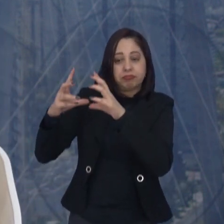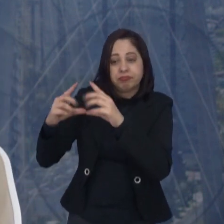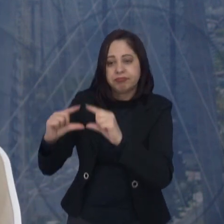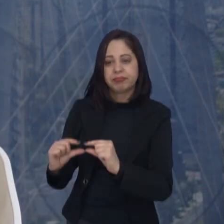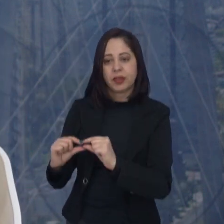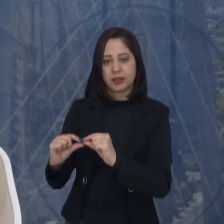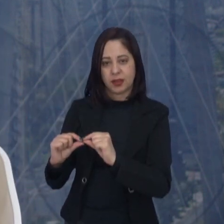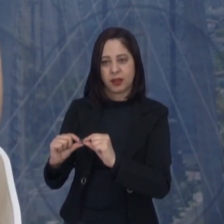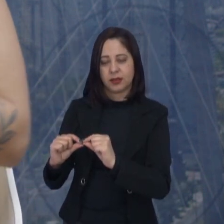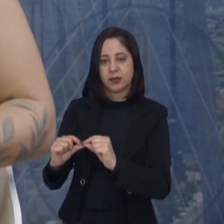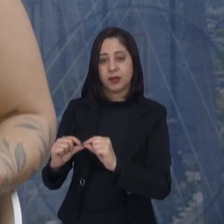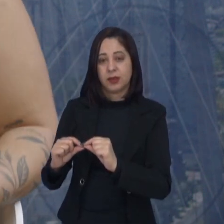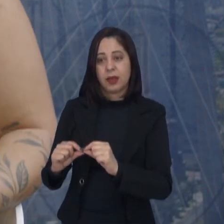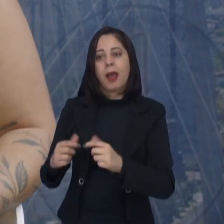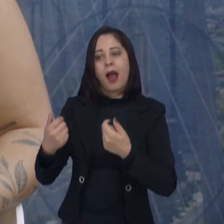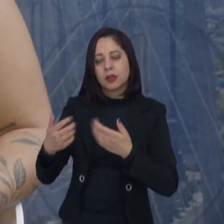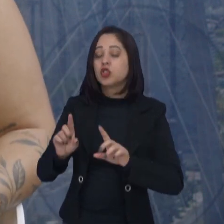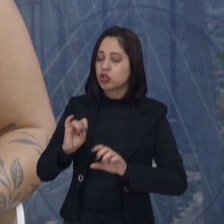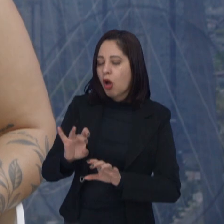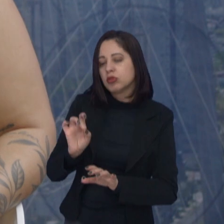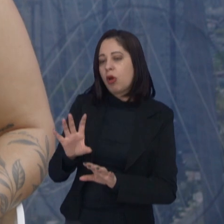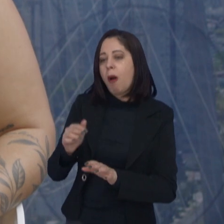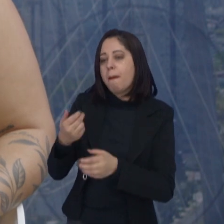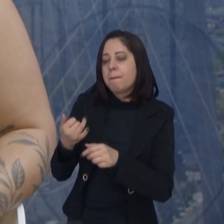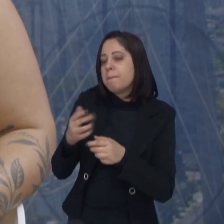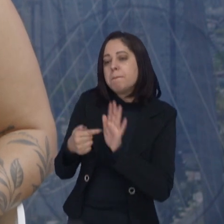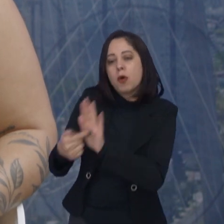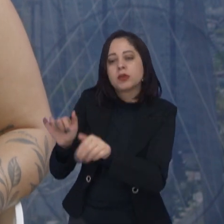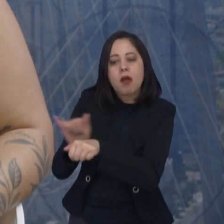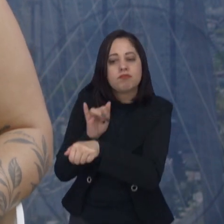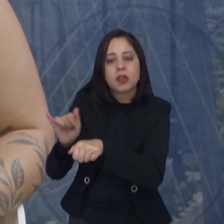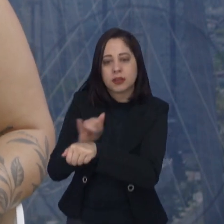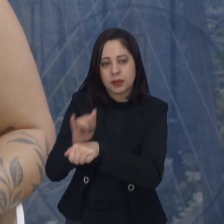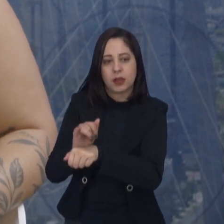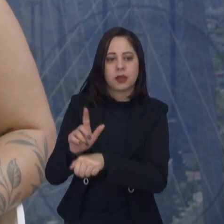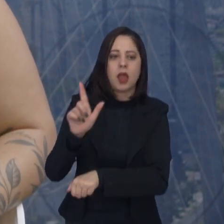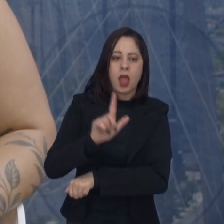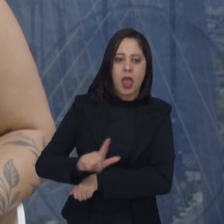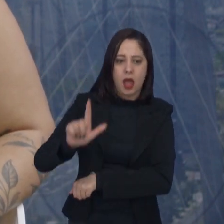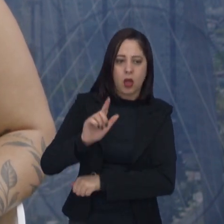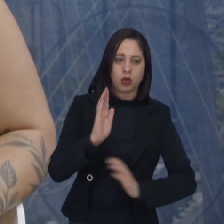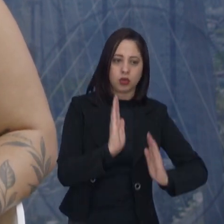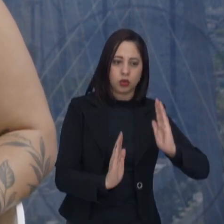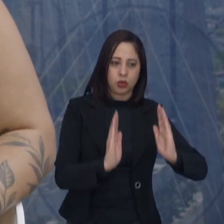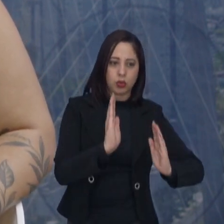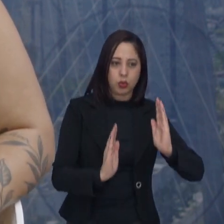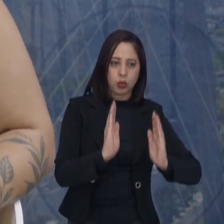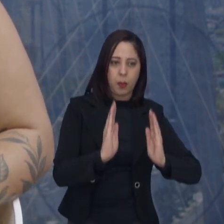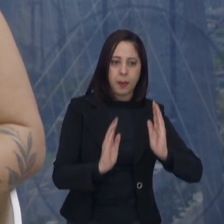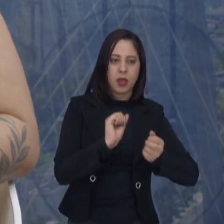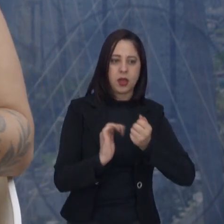ela gosta de contar e trabalhar de uma forma mais estratégica. É claro que a gente, na pandemia mesmo, né, nós tivemos algumas experiências